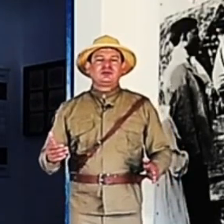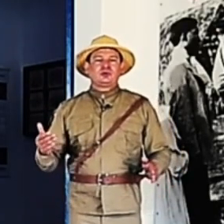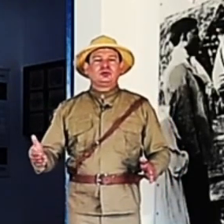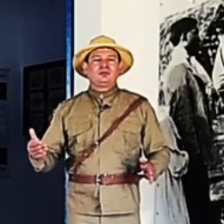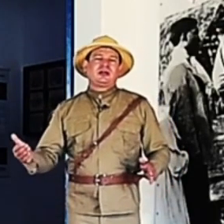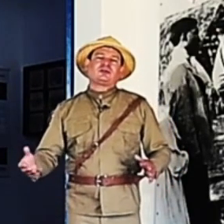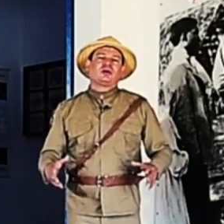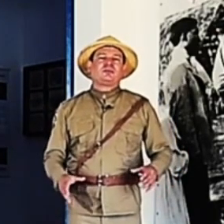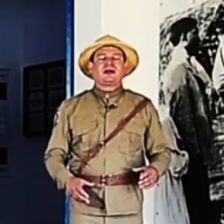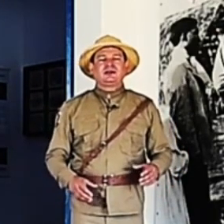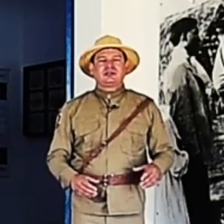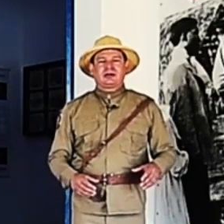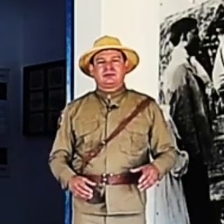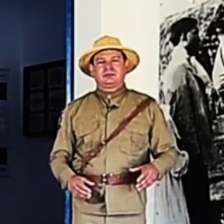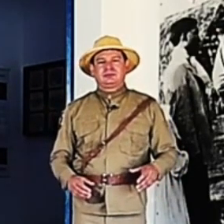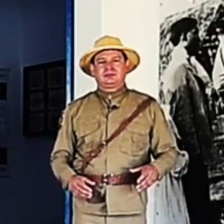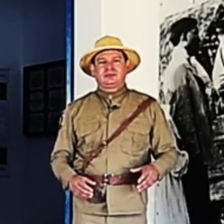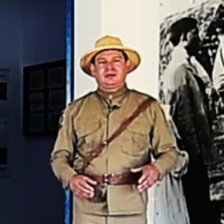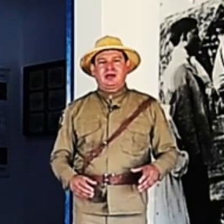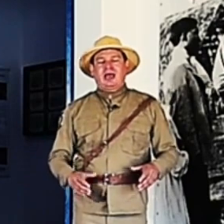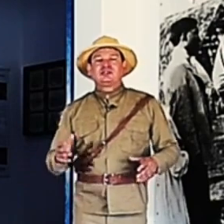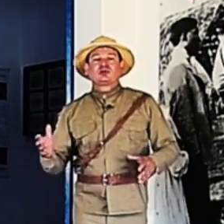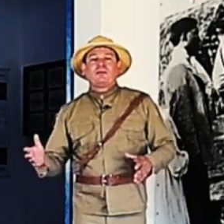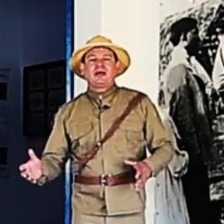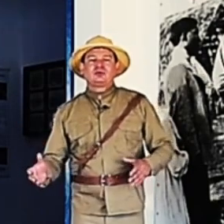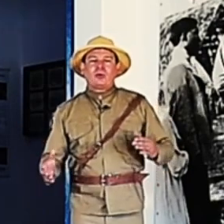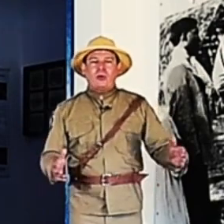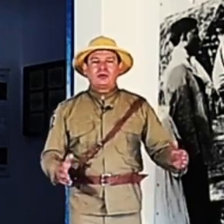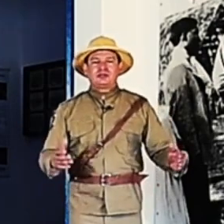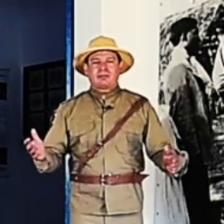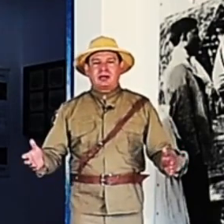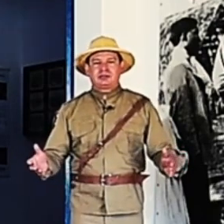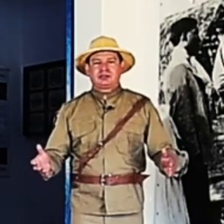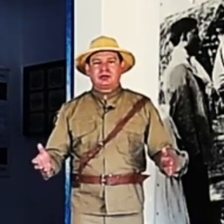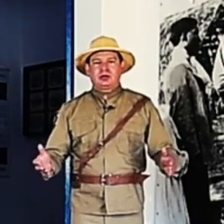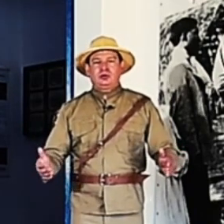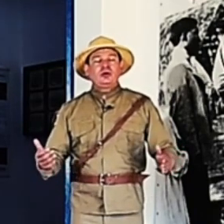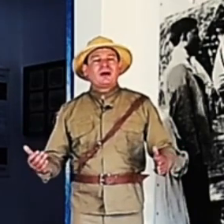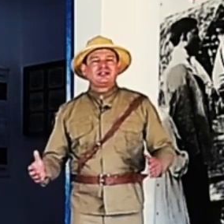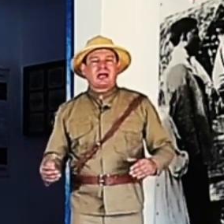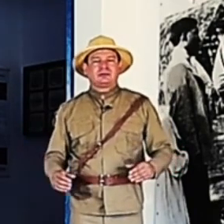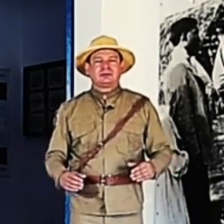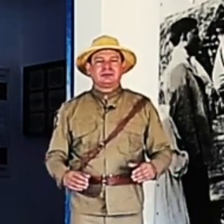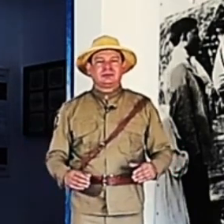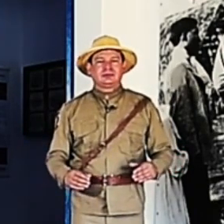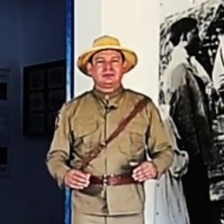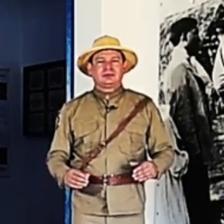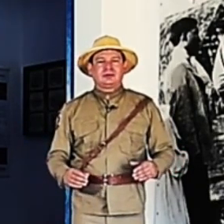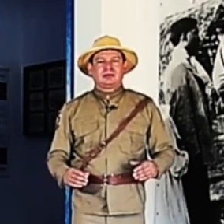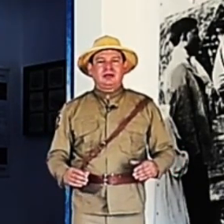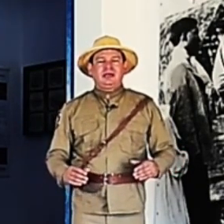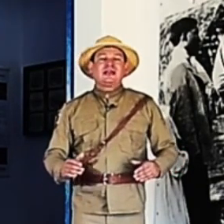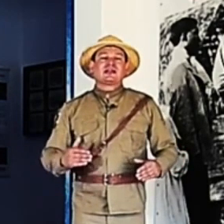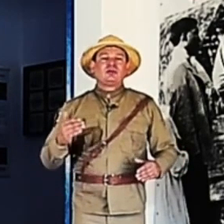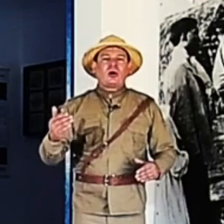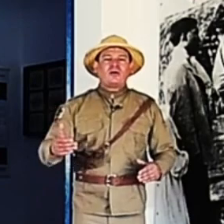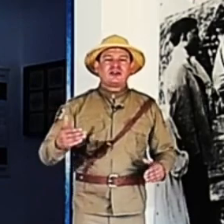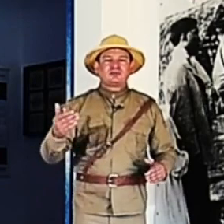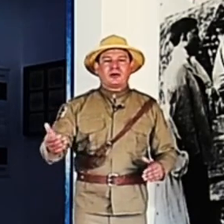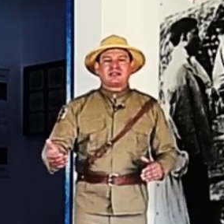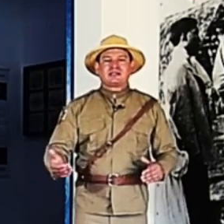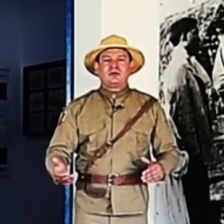Rondon, que deu origem ao município tão conhecido no estado de Rondônia, que foi o município de Vilhena.